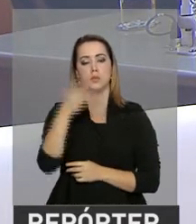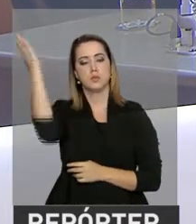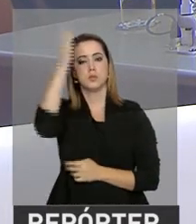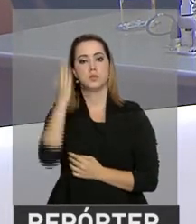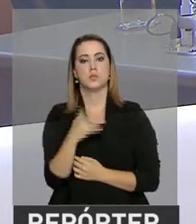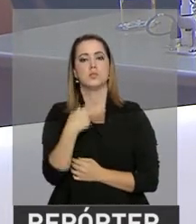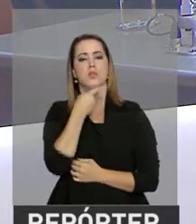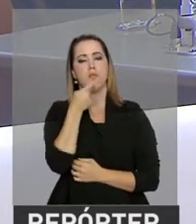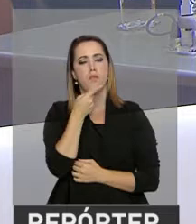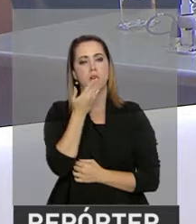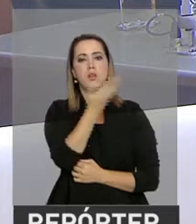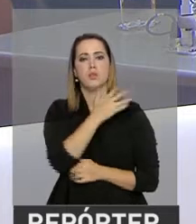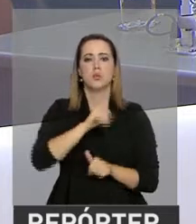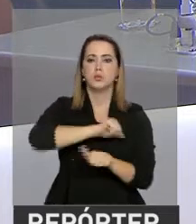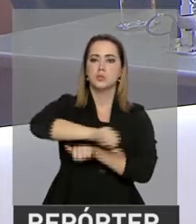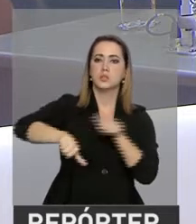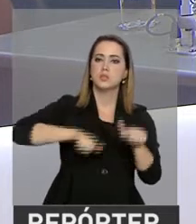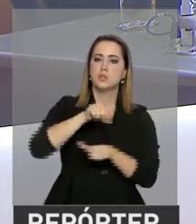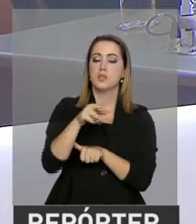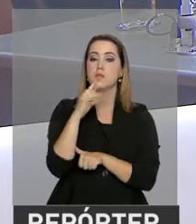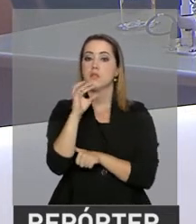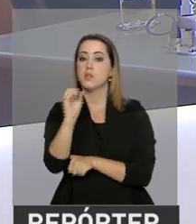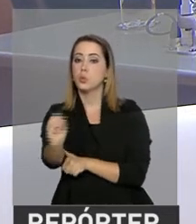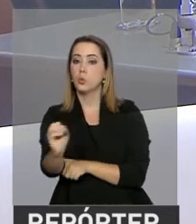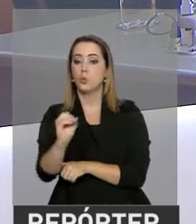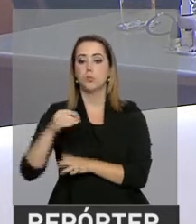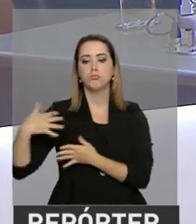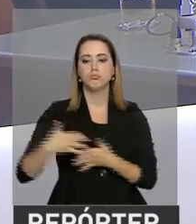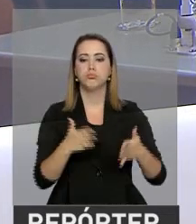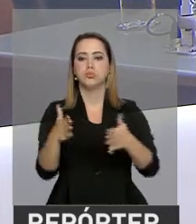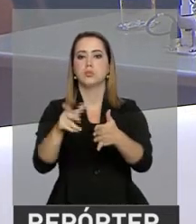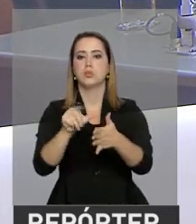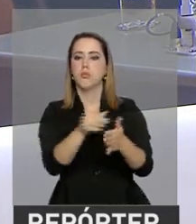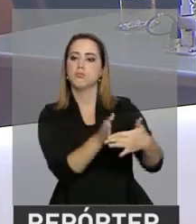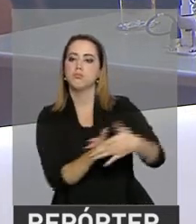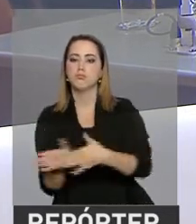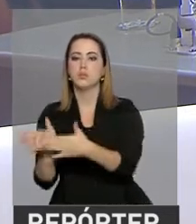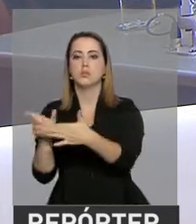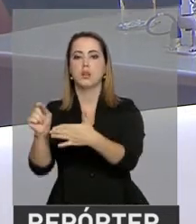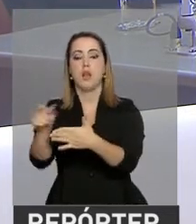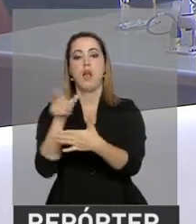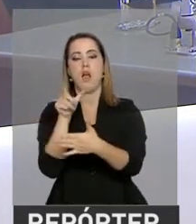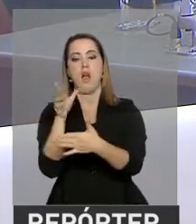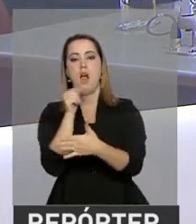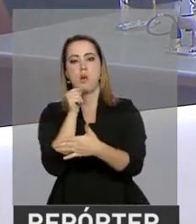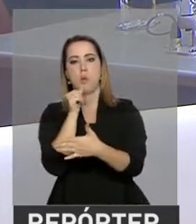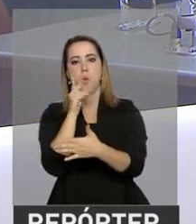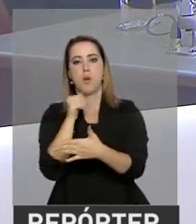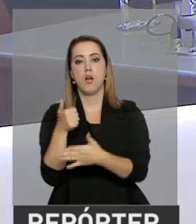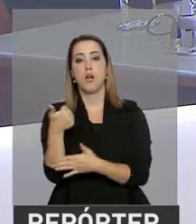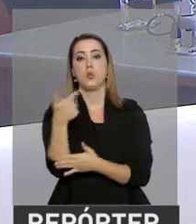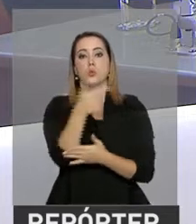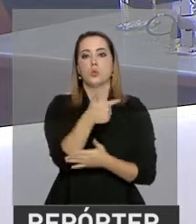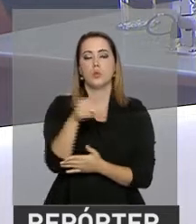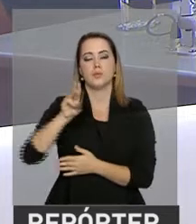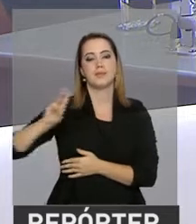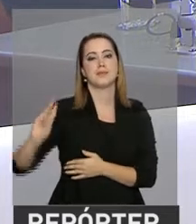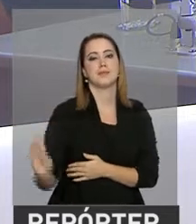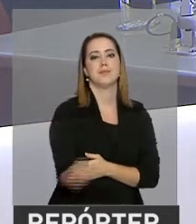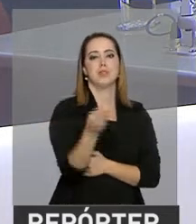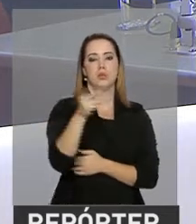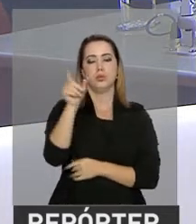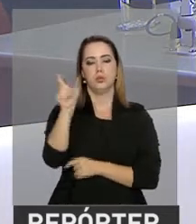falou sobre as obras de transposição do rio são francisco que deve levar água a quase 12 milhões de brasileiros